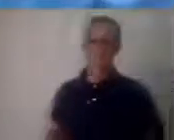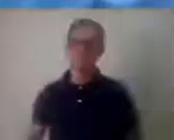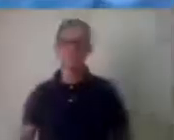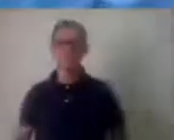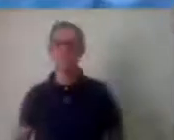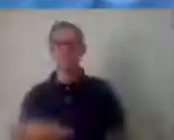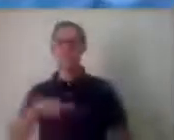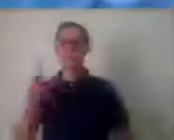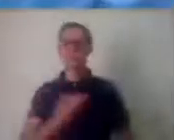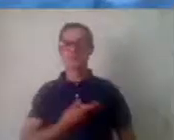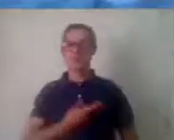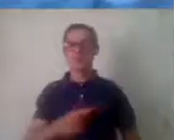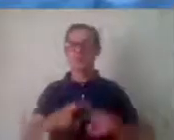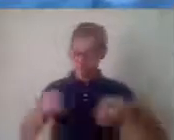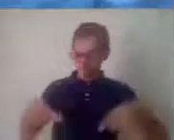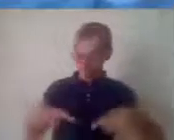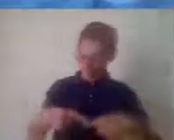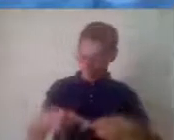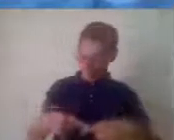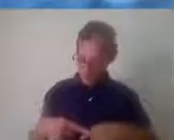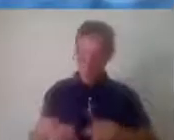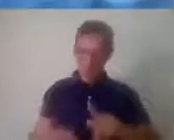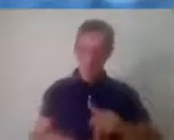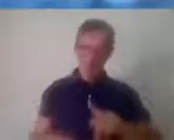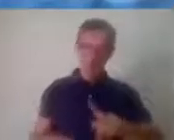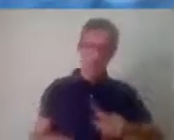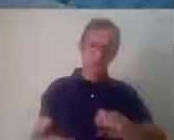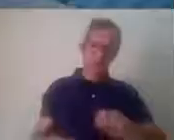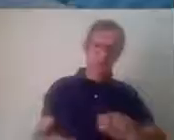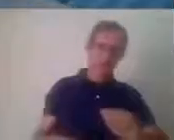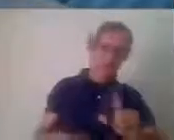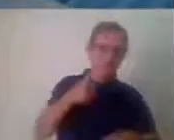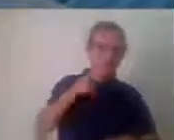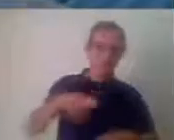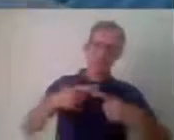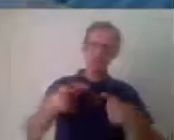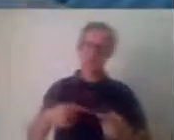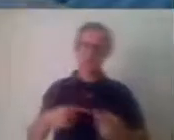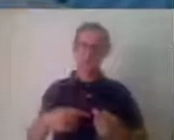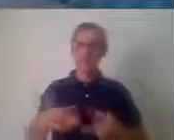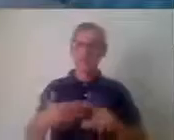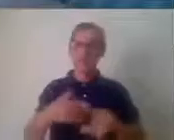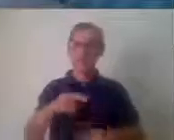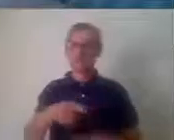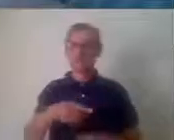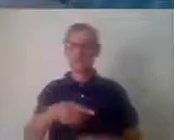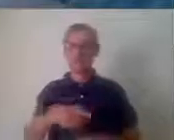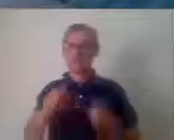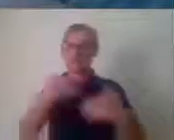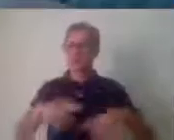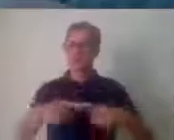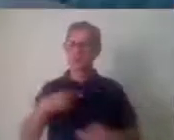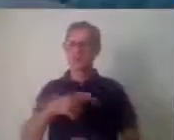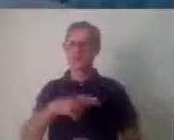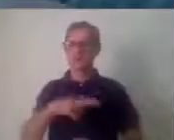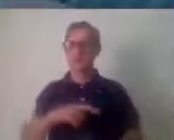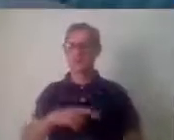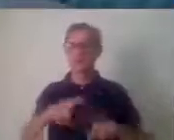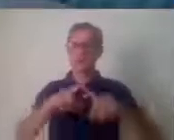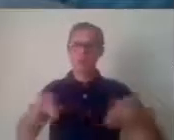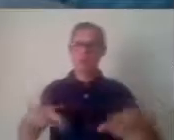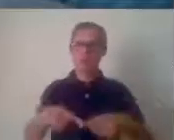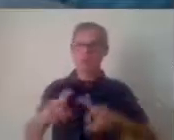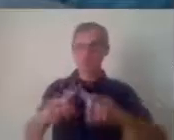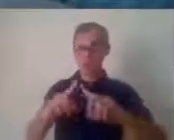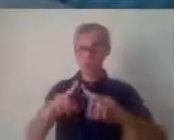Nós temos uma região mais geral. E aí você fala assim, professora, mas durante a aula aí você falou que quando a gente tem uma região